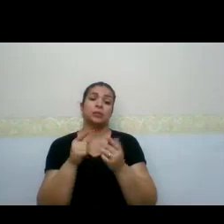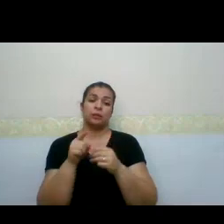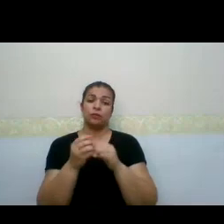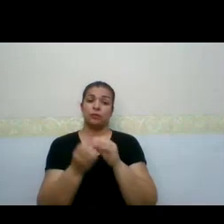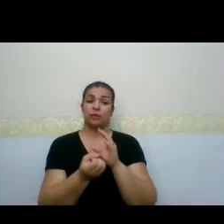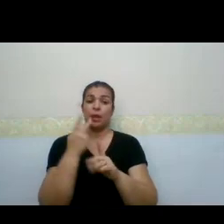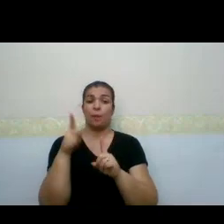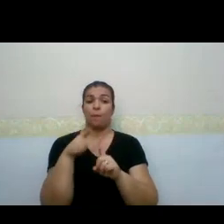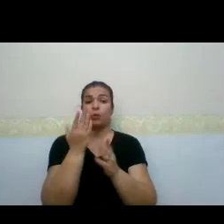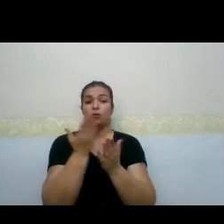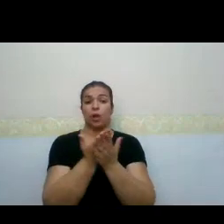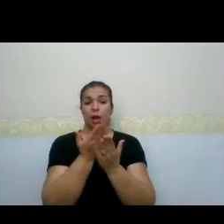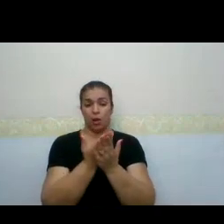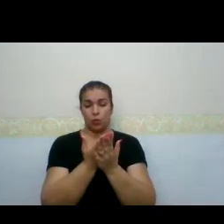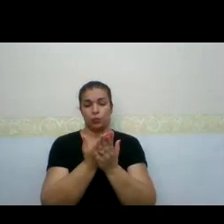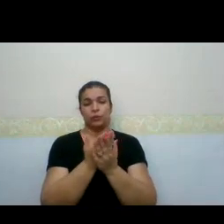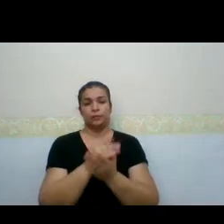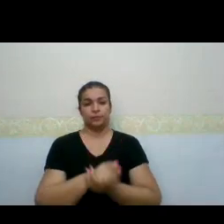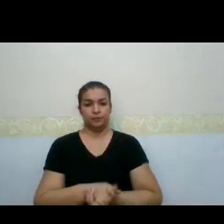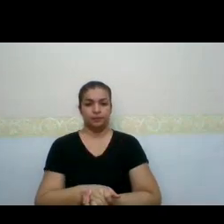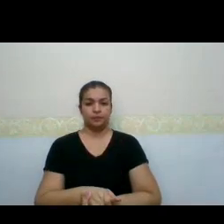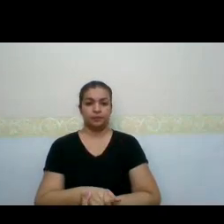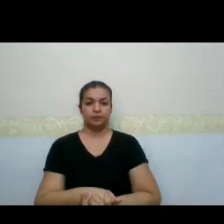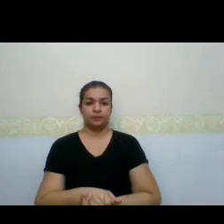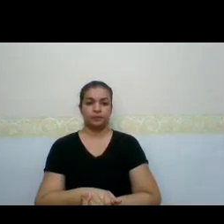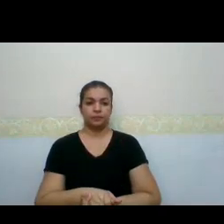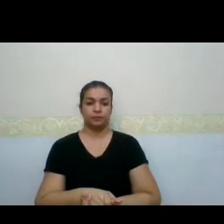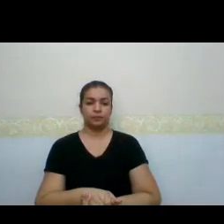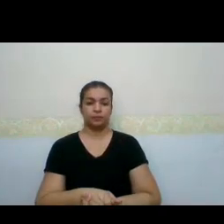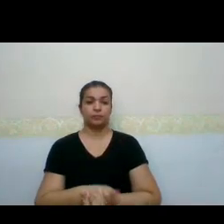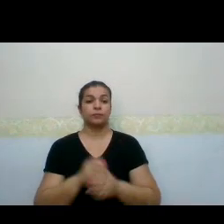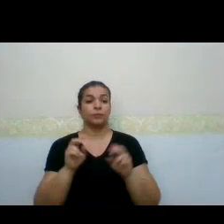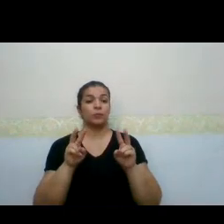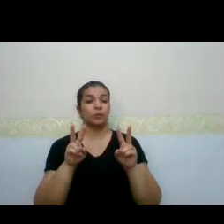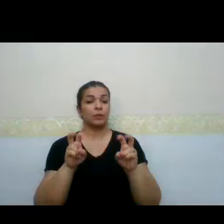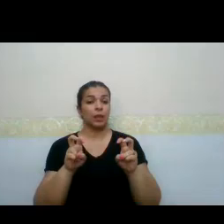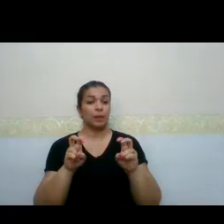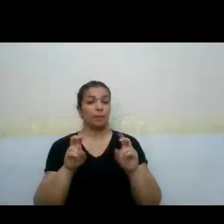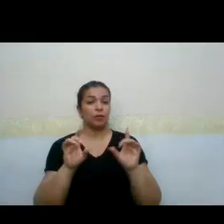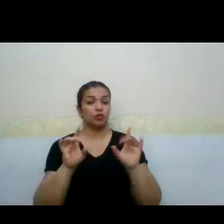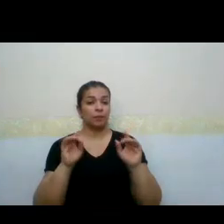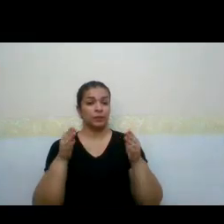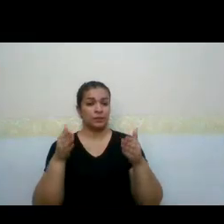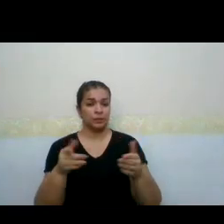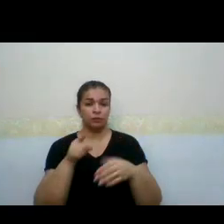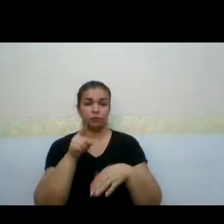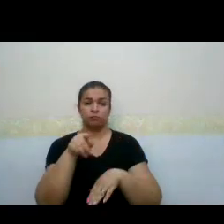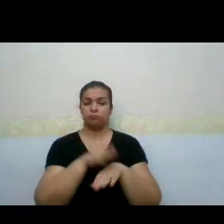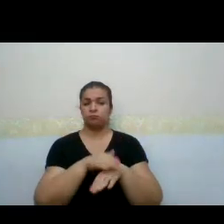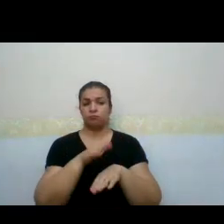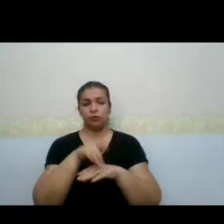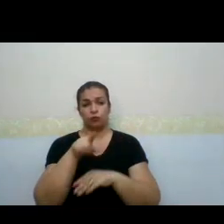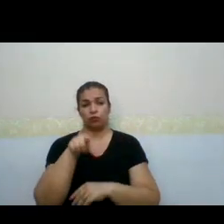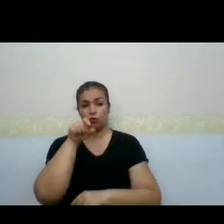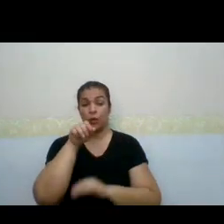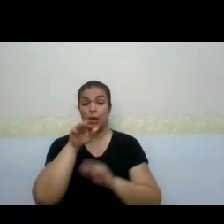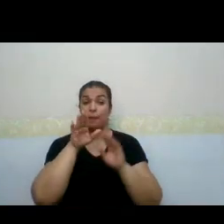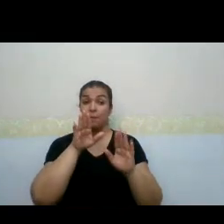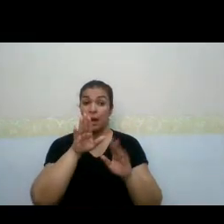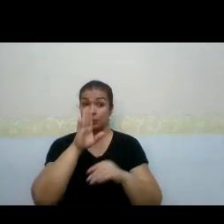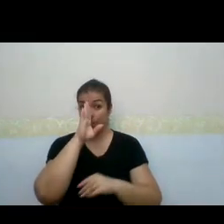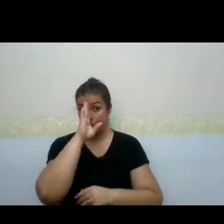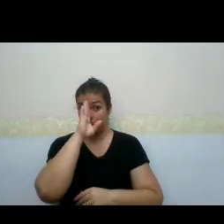aula para essa atividade. O tema específico você escolherá, mas o tema central